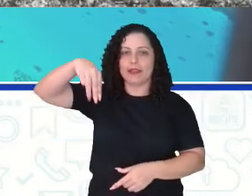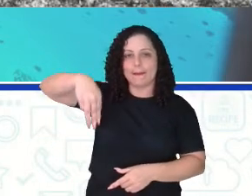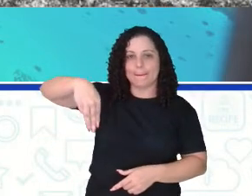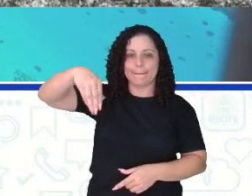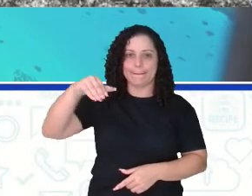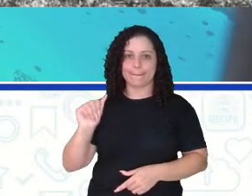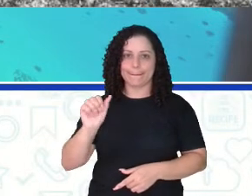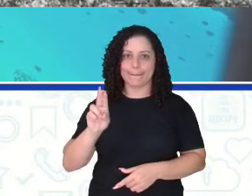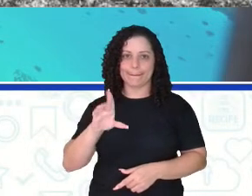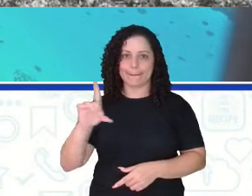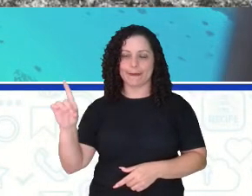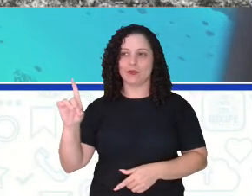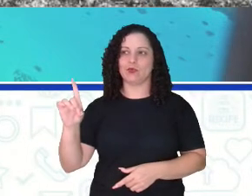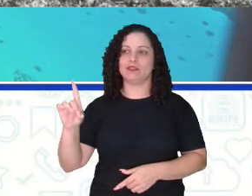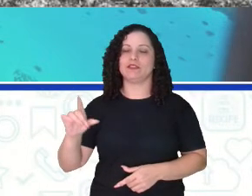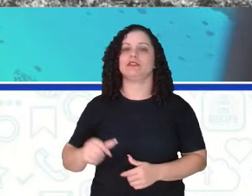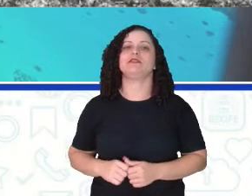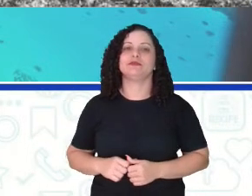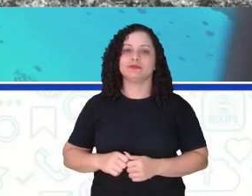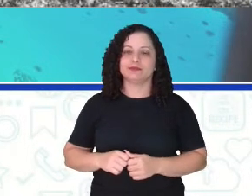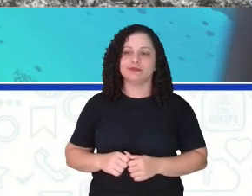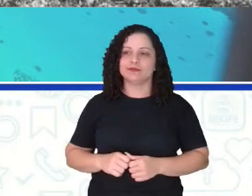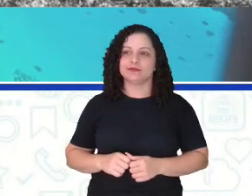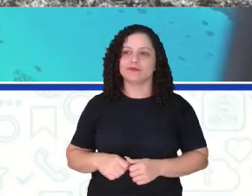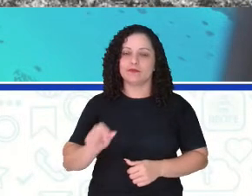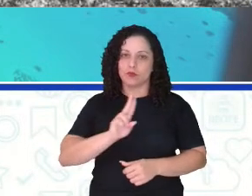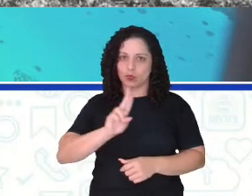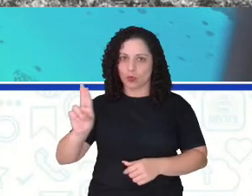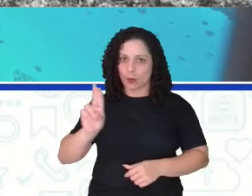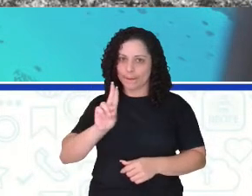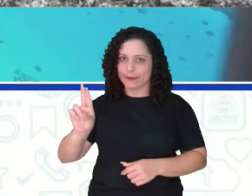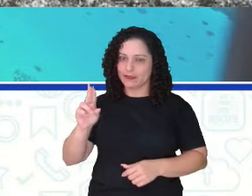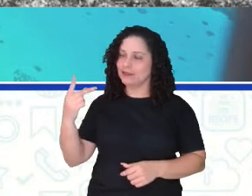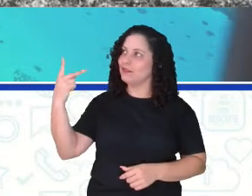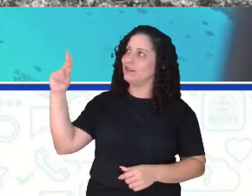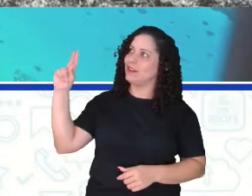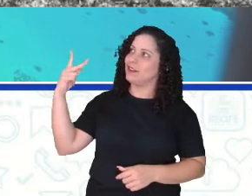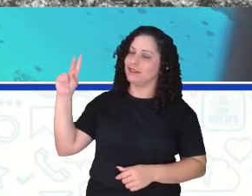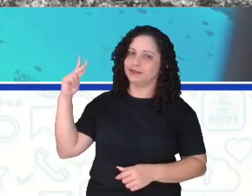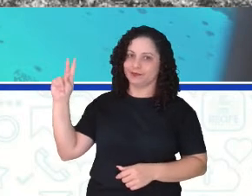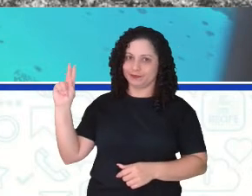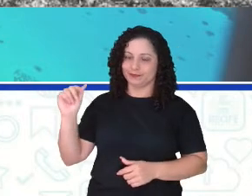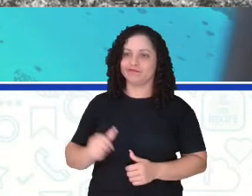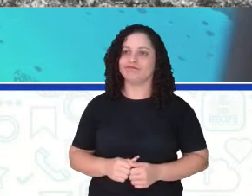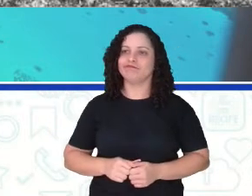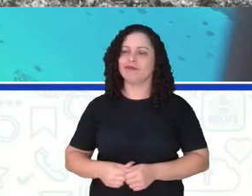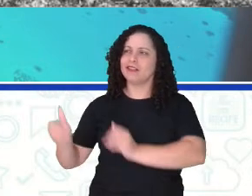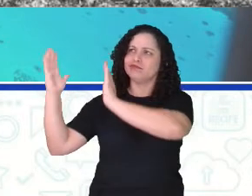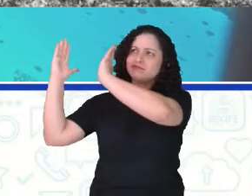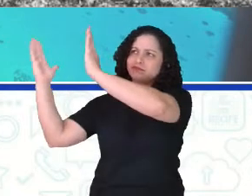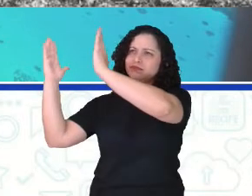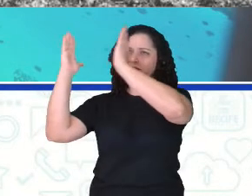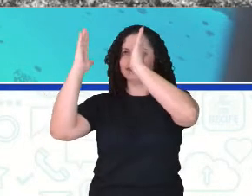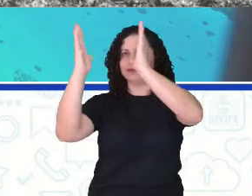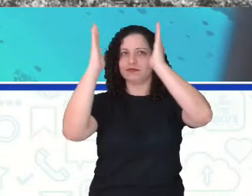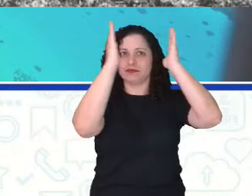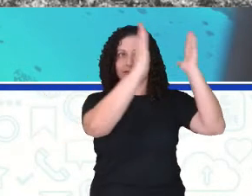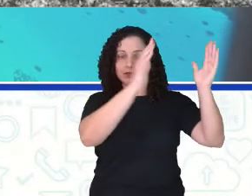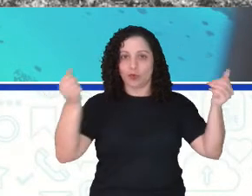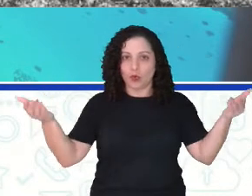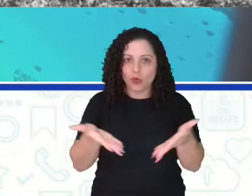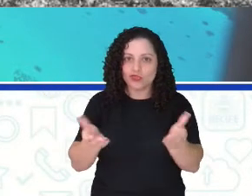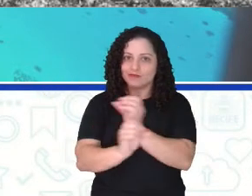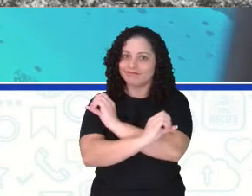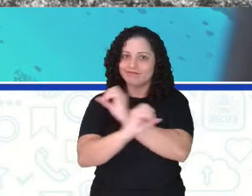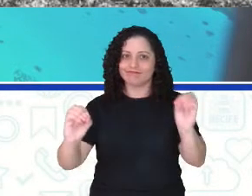M-A-U-D, Maúd, tá? Que é o nome desse grande animal. E todos esses animais estão